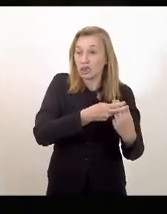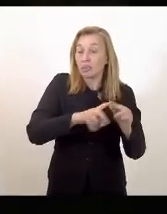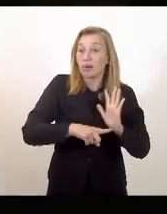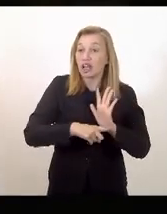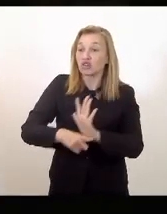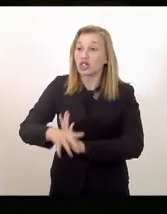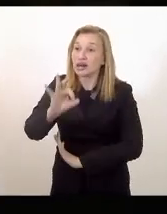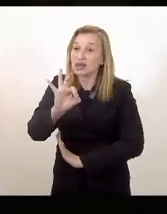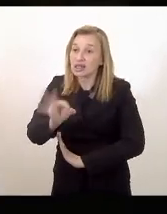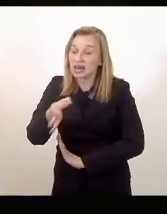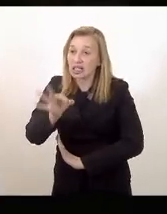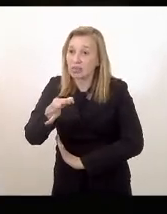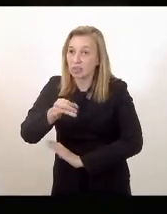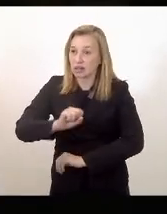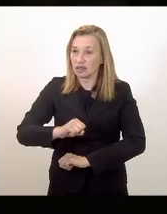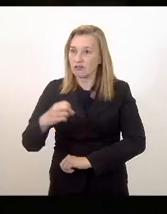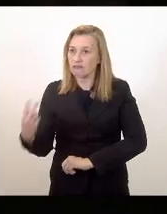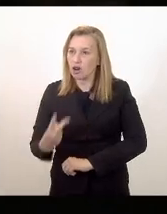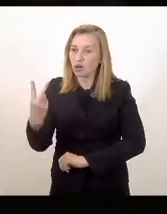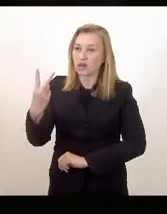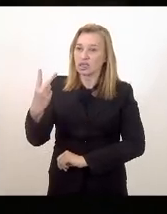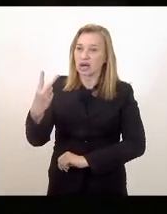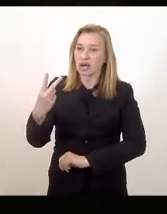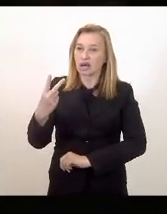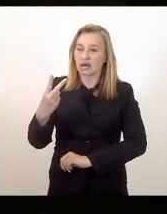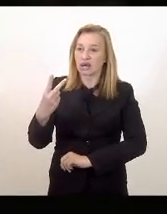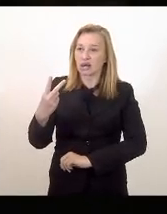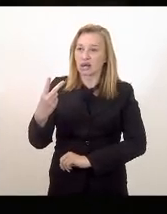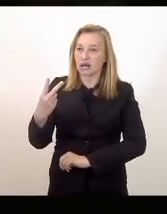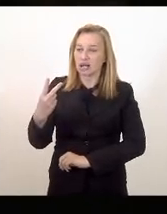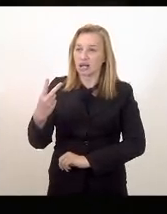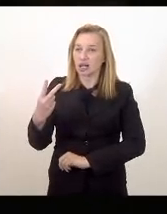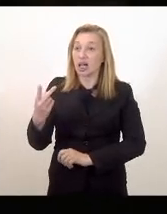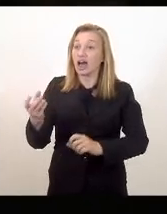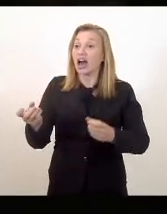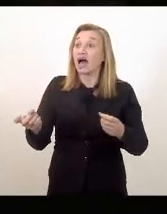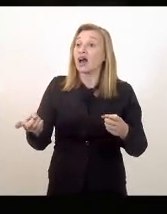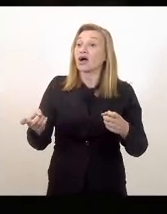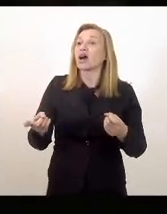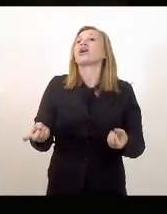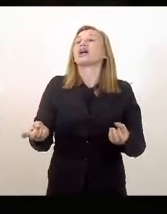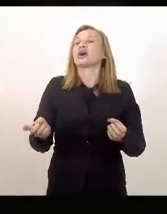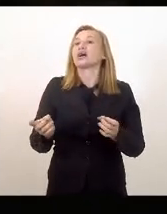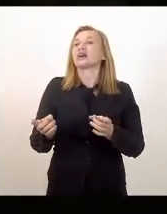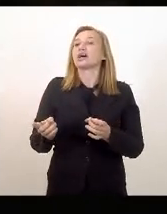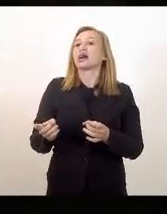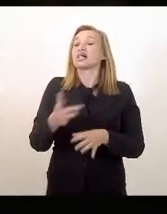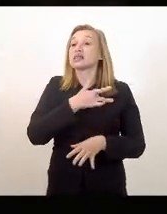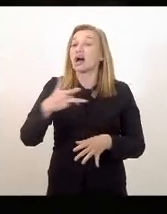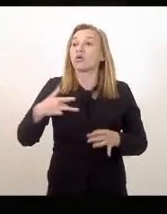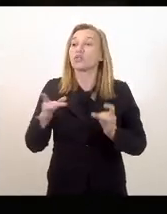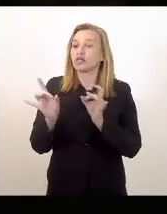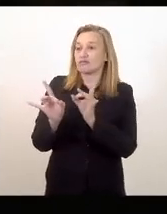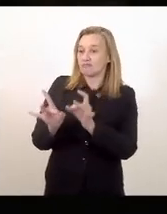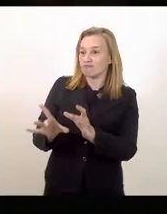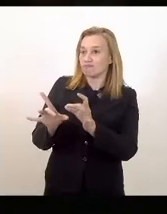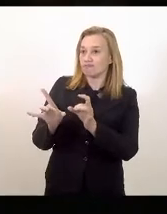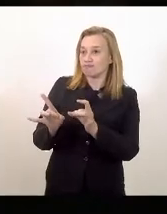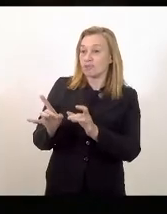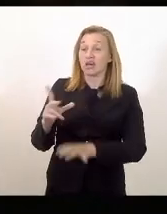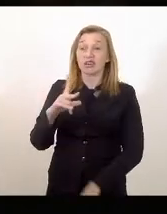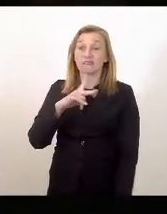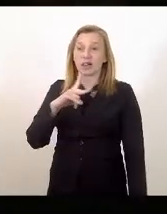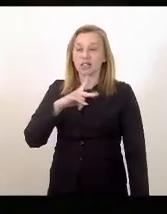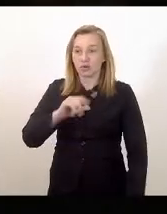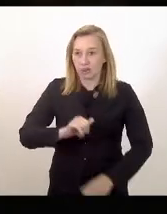exatamente as ações da medicina privada, das empresas que mercadejam com a